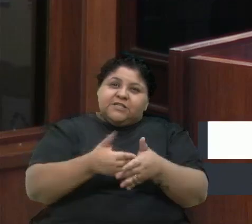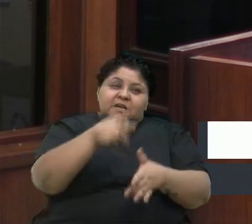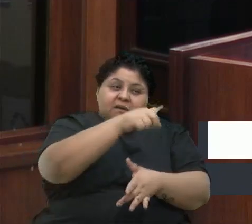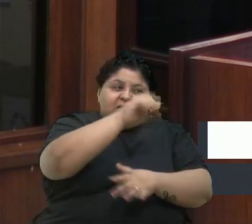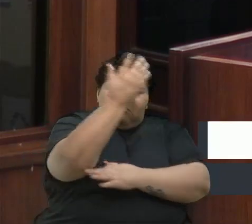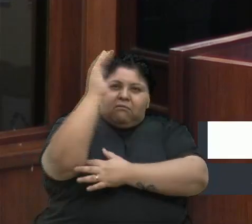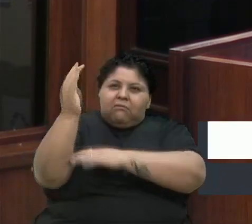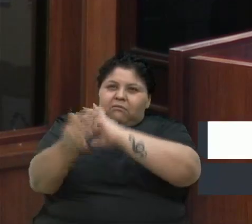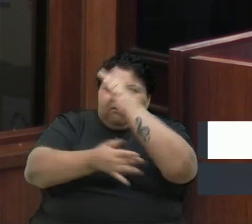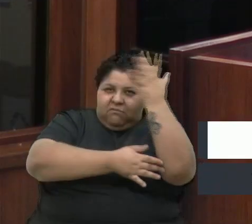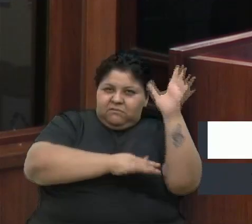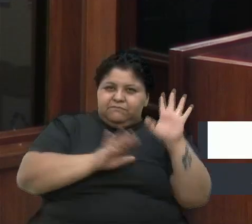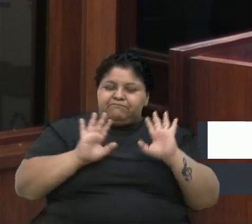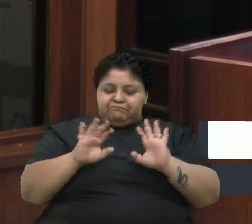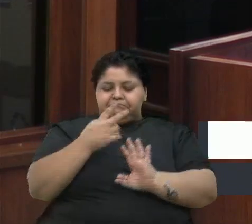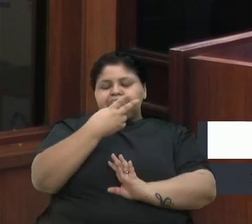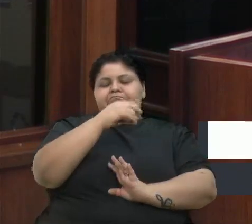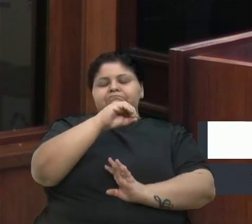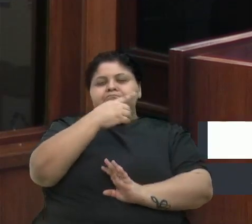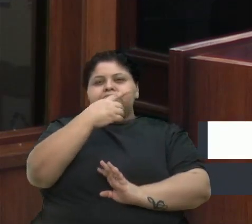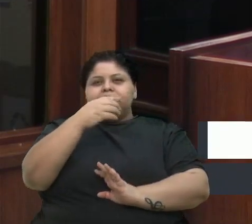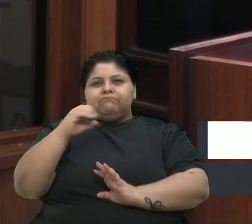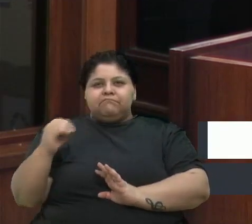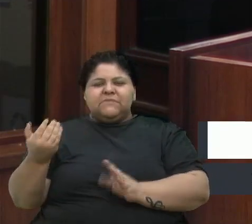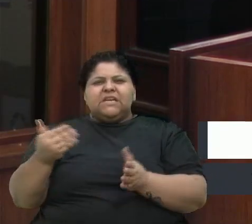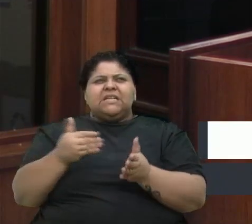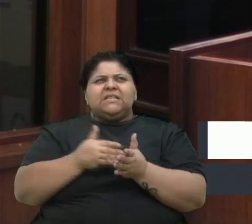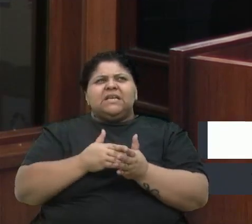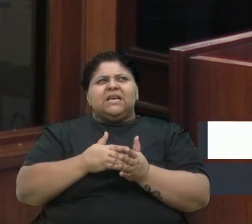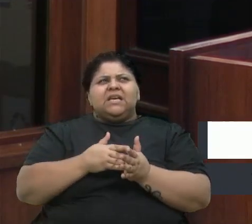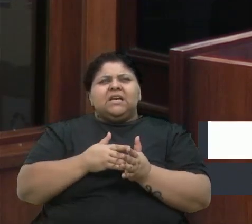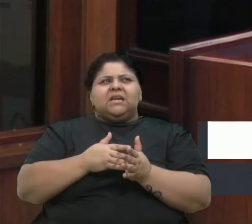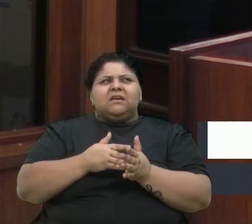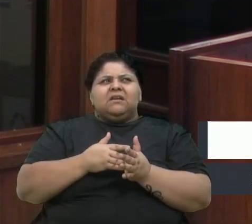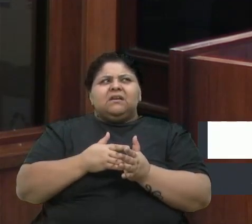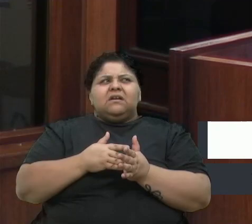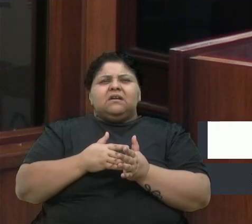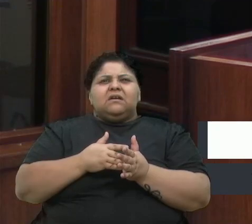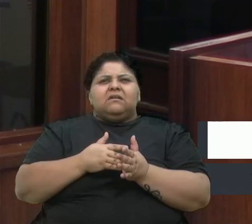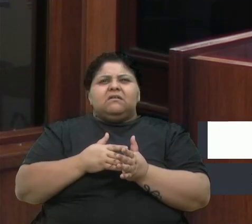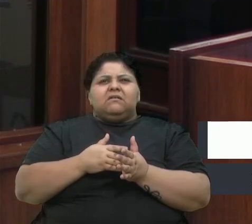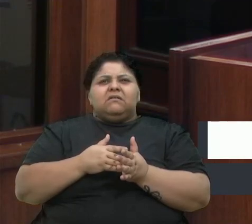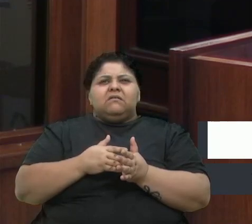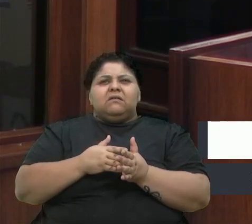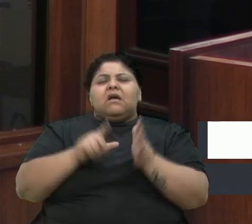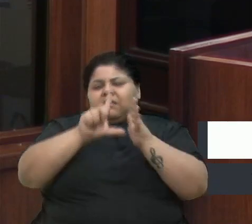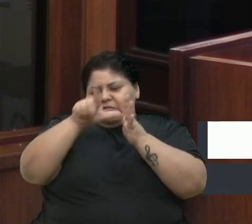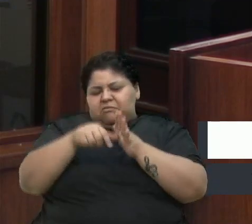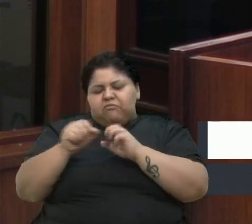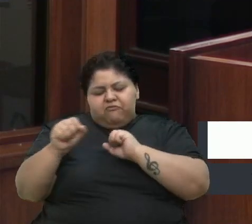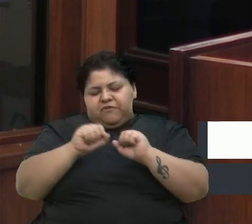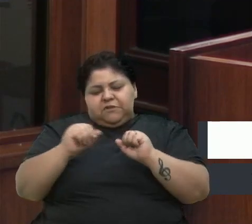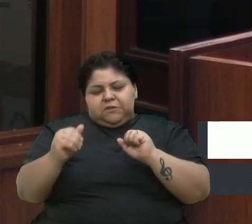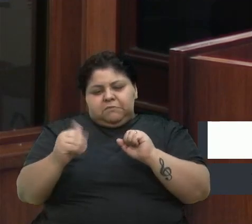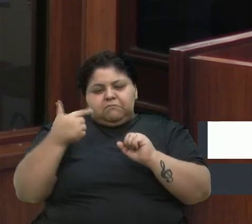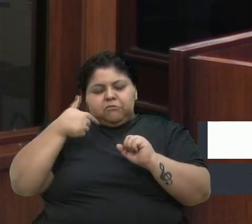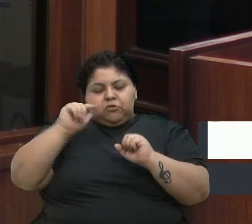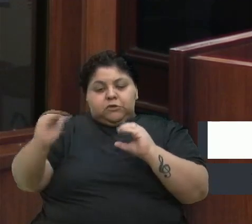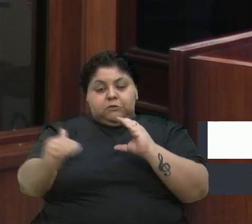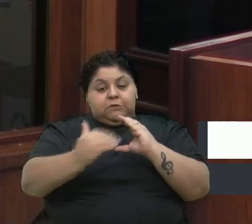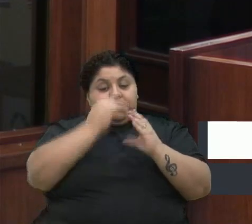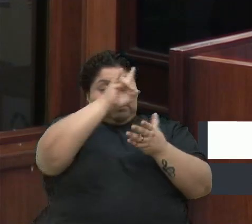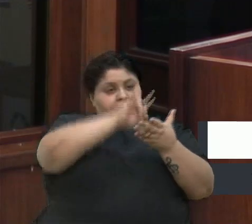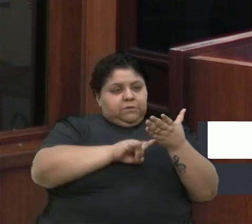2010, até um dia vou ver se consigo trazer essa documentação para mostrar para os colegas. Em